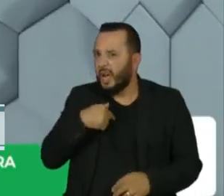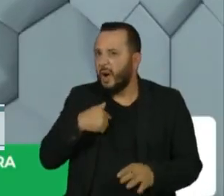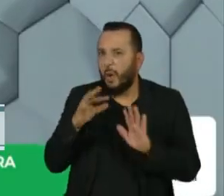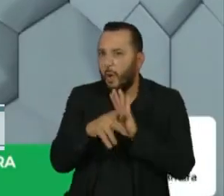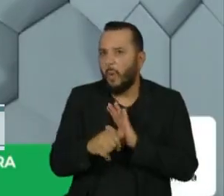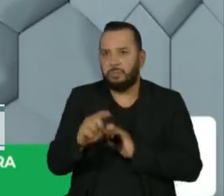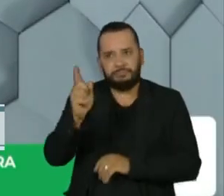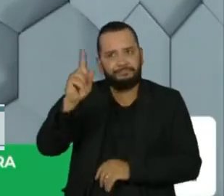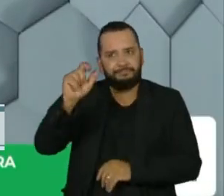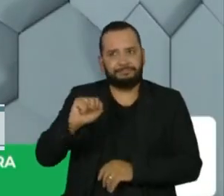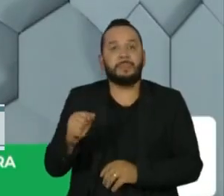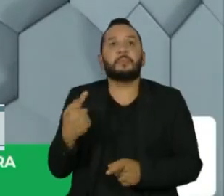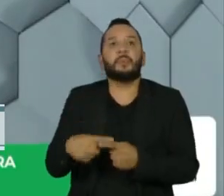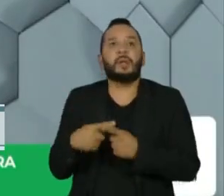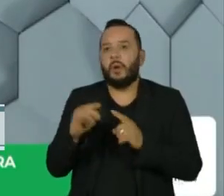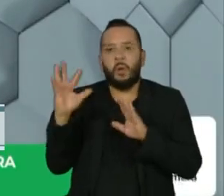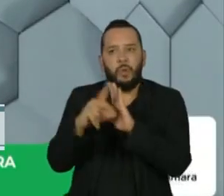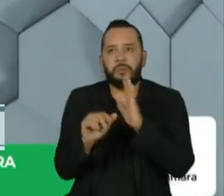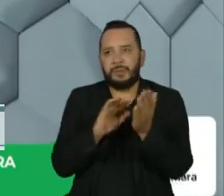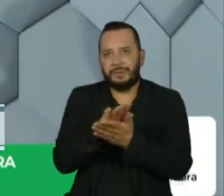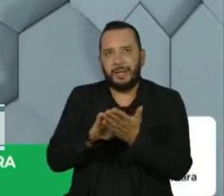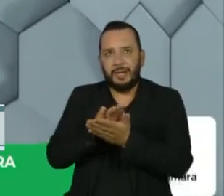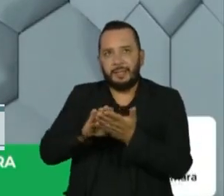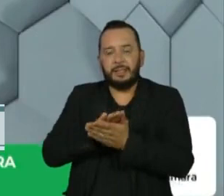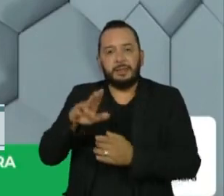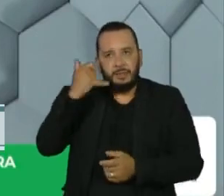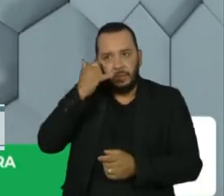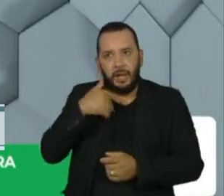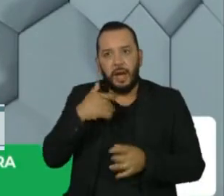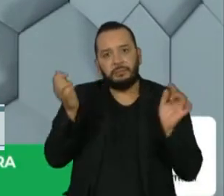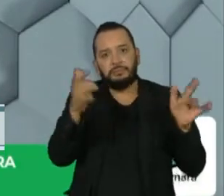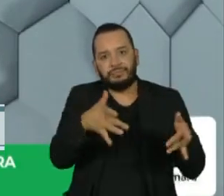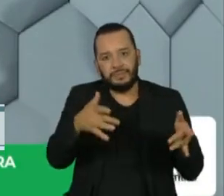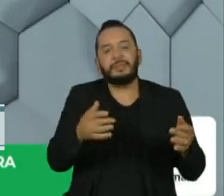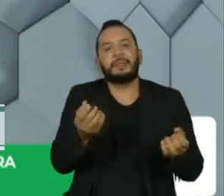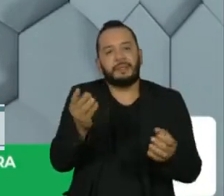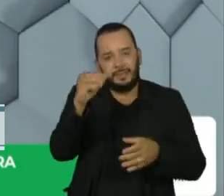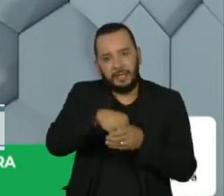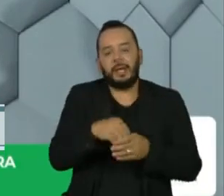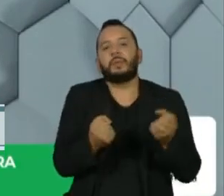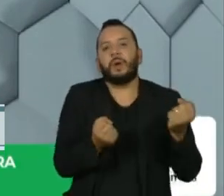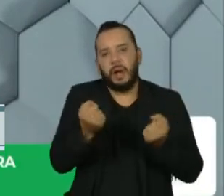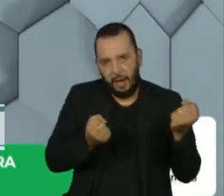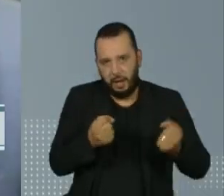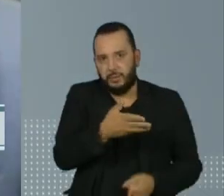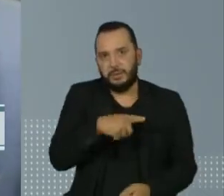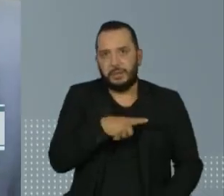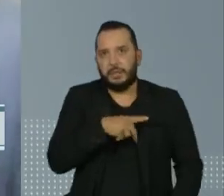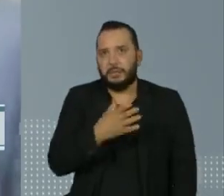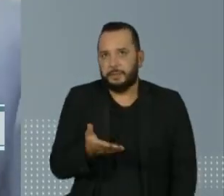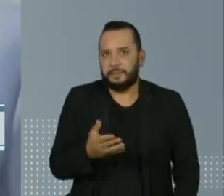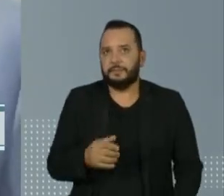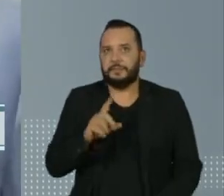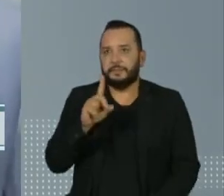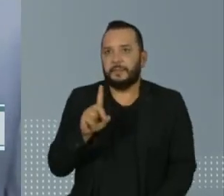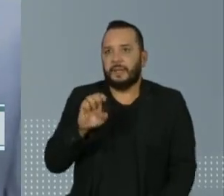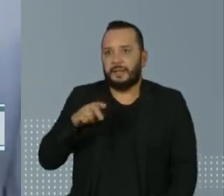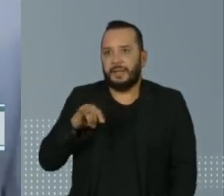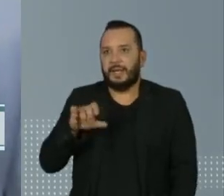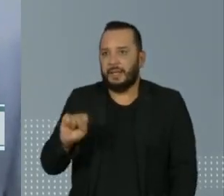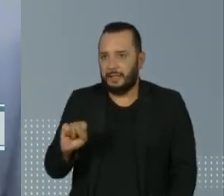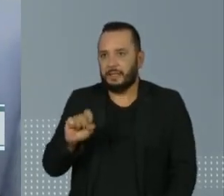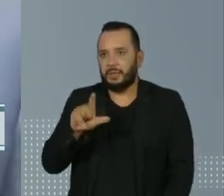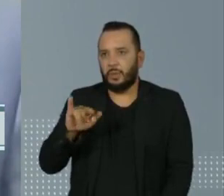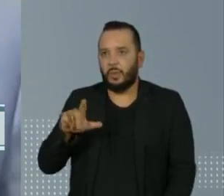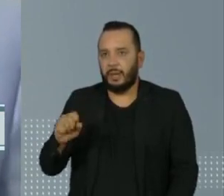princípio está descartada Já que nada foi roubado e o celular do vereador estava dentro do carro quando a polícia chegou ao local Denis Lucas